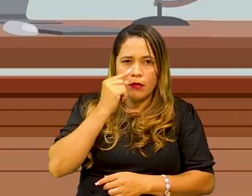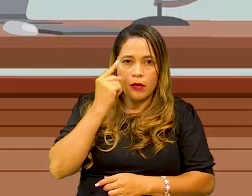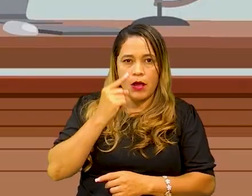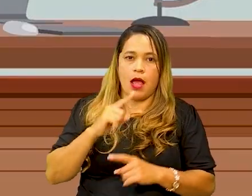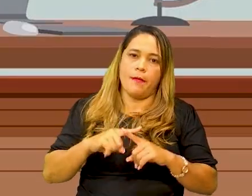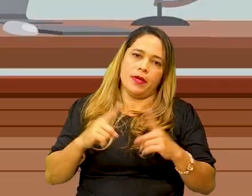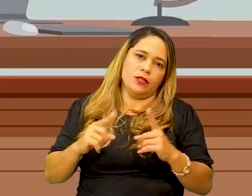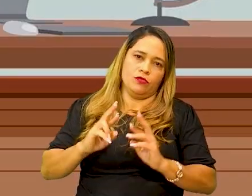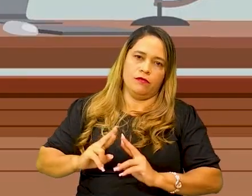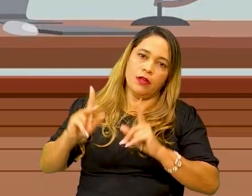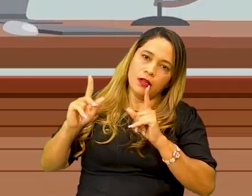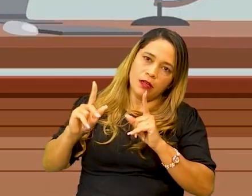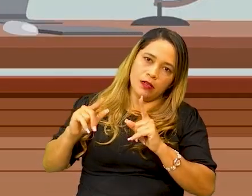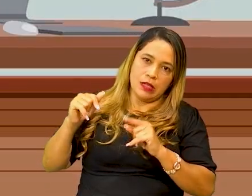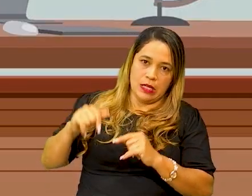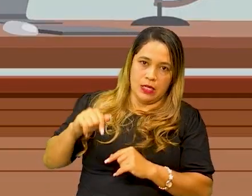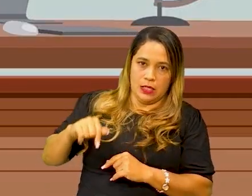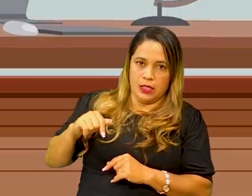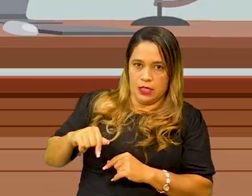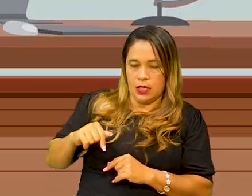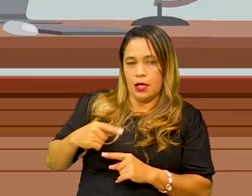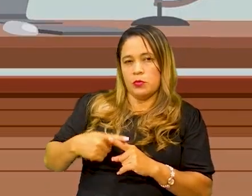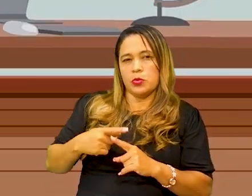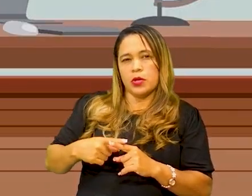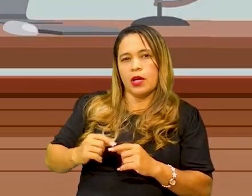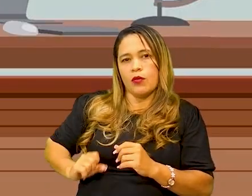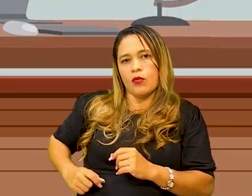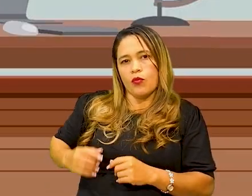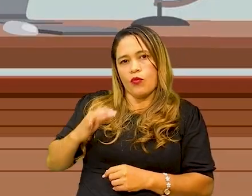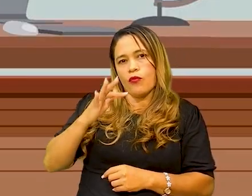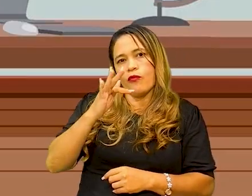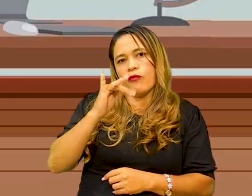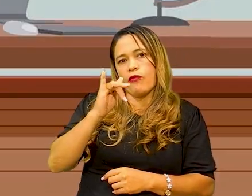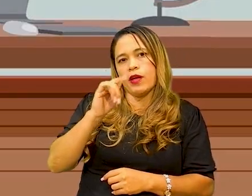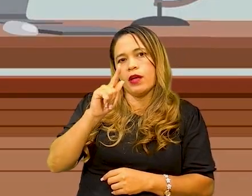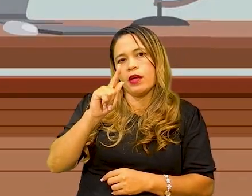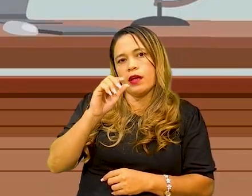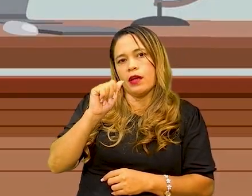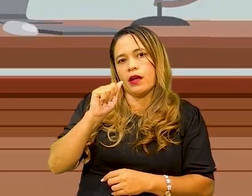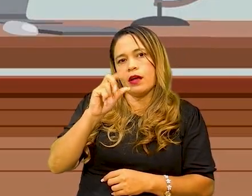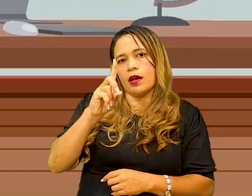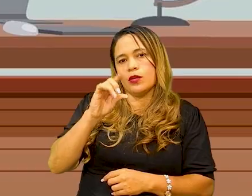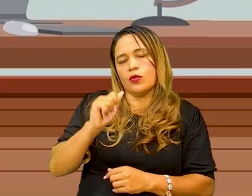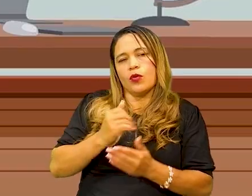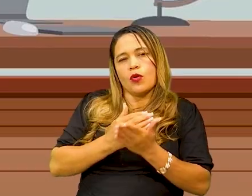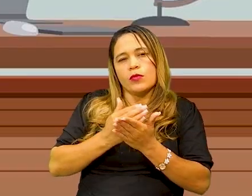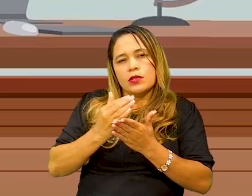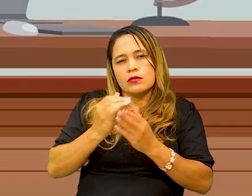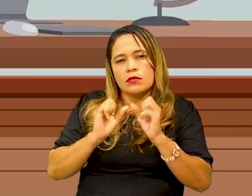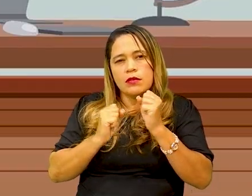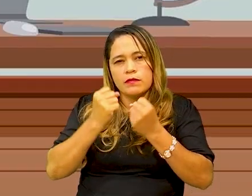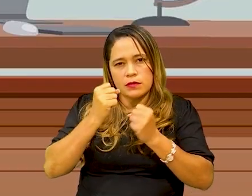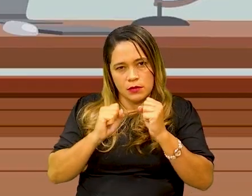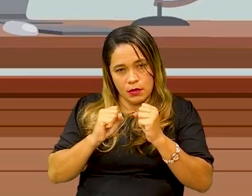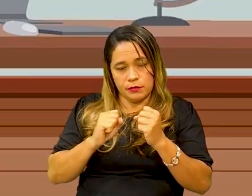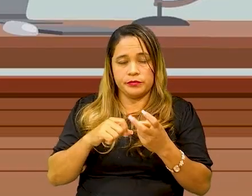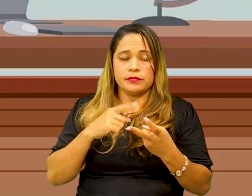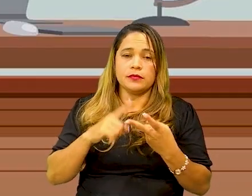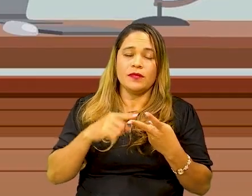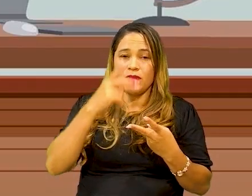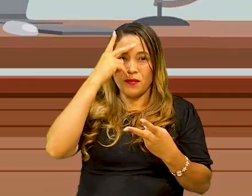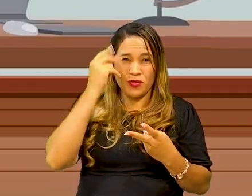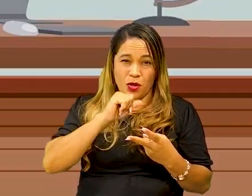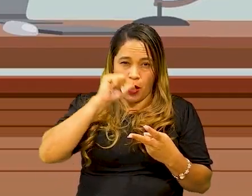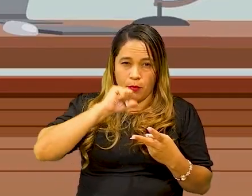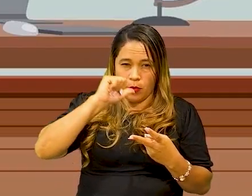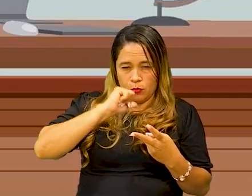gente pensar em caso de cirrose hepática, o uso do álcool em excesso pode destruir o fígado, a pessoa também pode desenvolver o quê? A icterícia. Então, nem